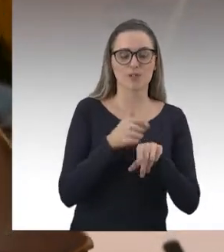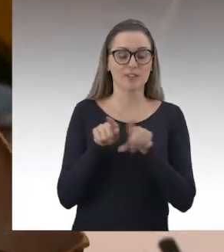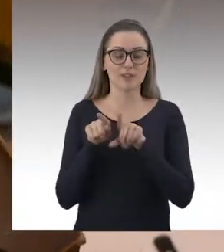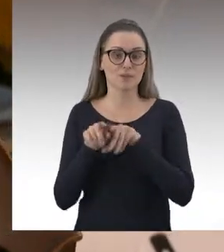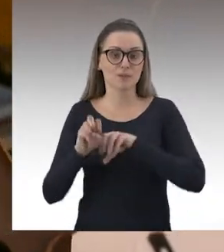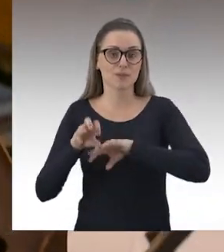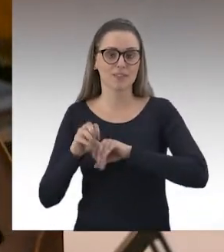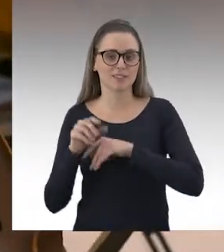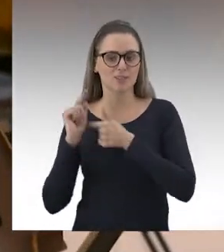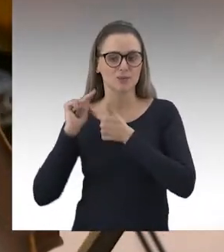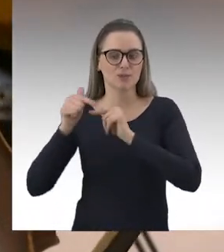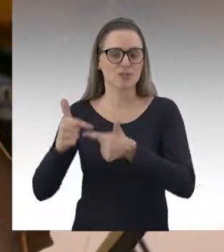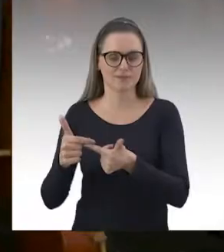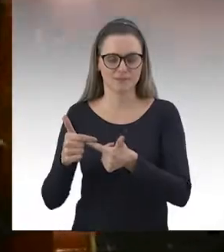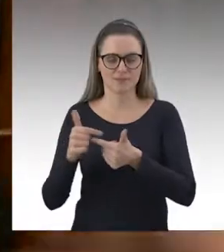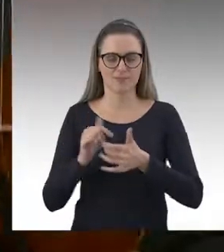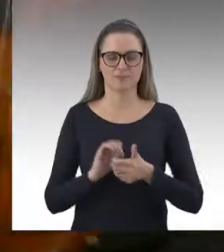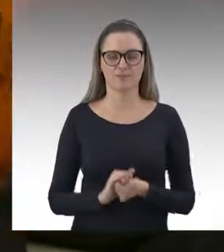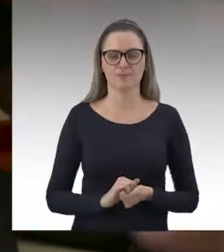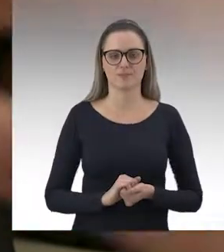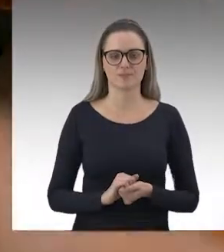tradicional, digamos.